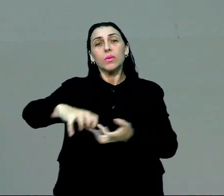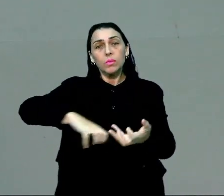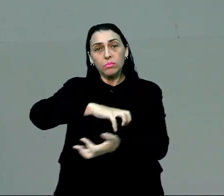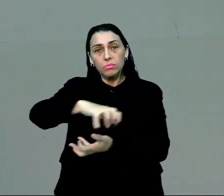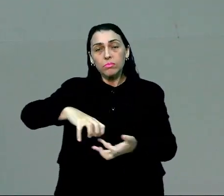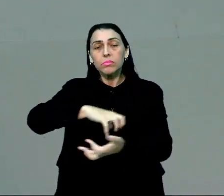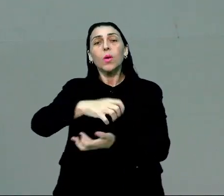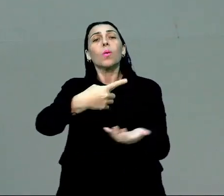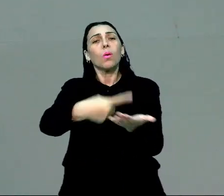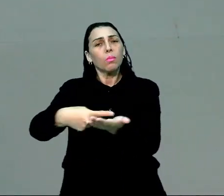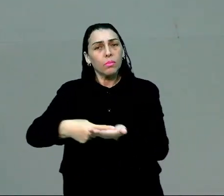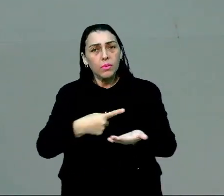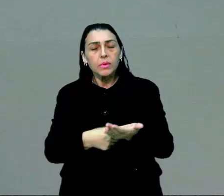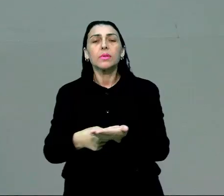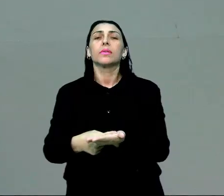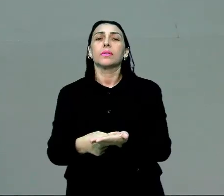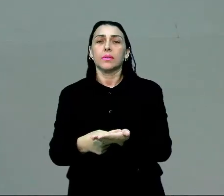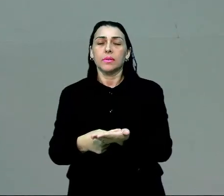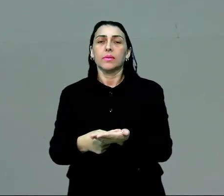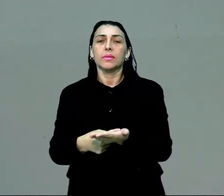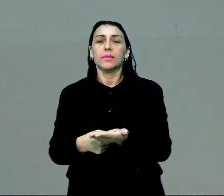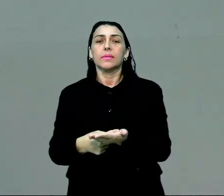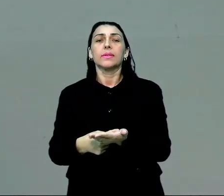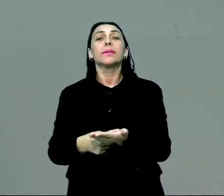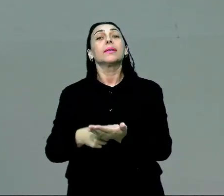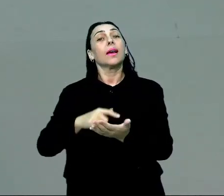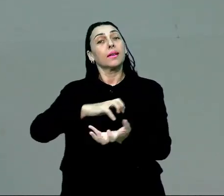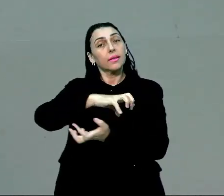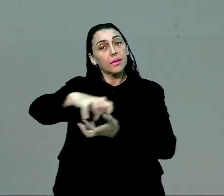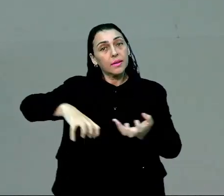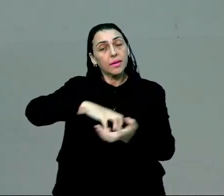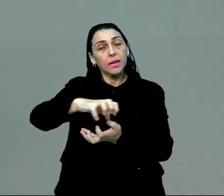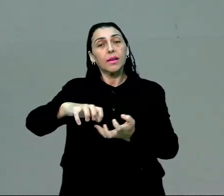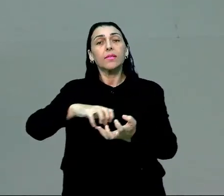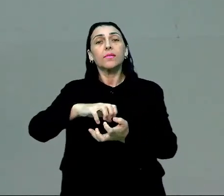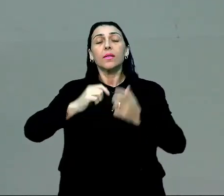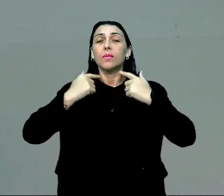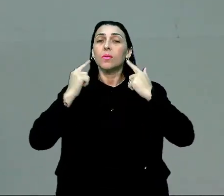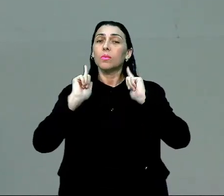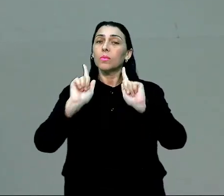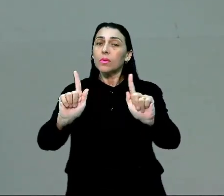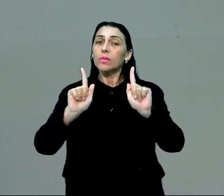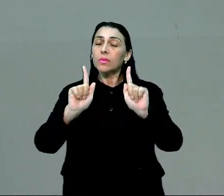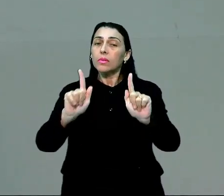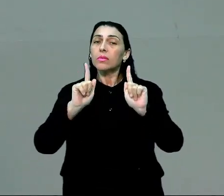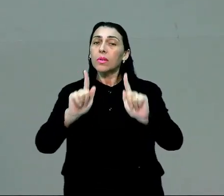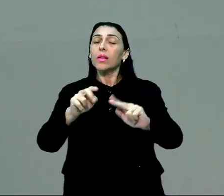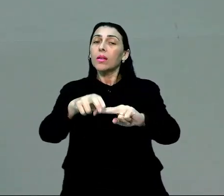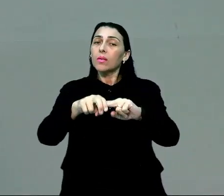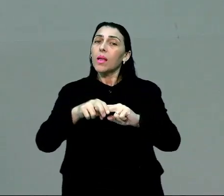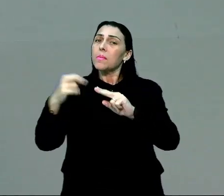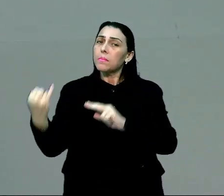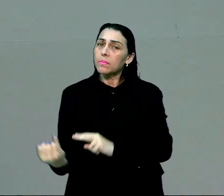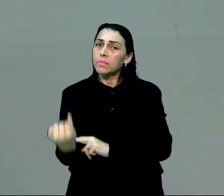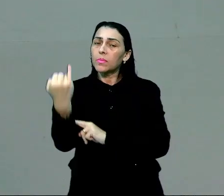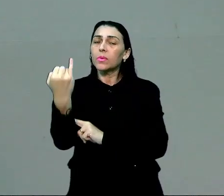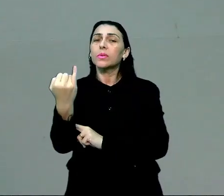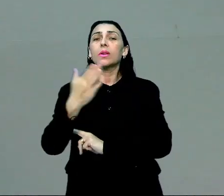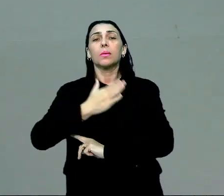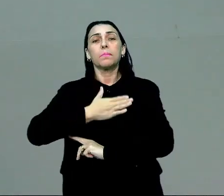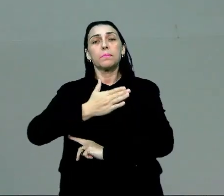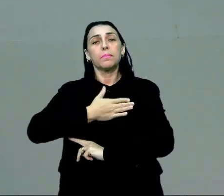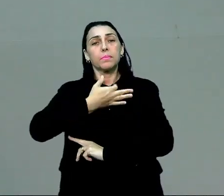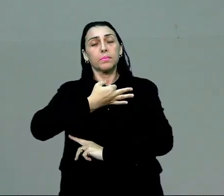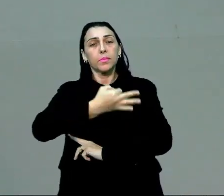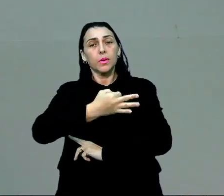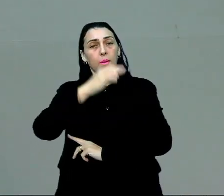dos protestos. E aí eu digo assim, que as greves e os protestos, que são a causa, eles são importantes. O meu ponto de